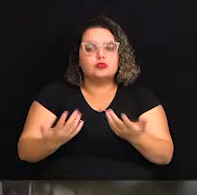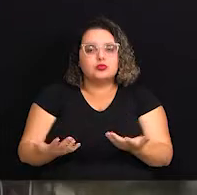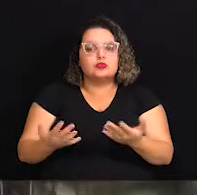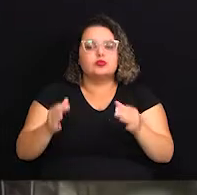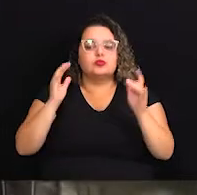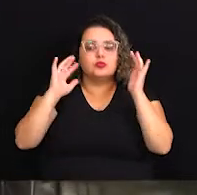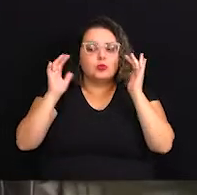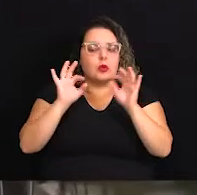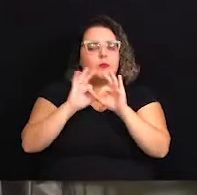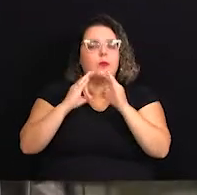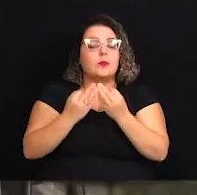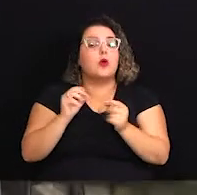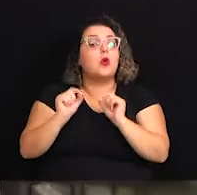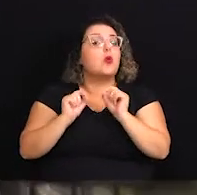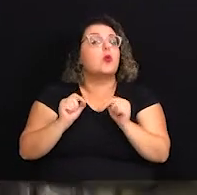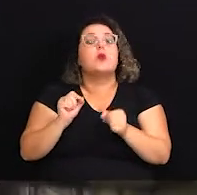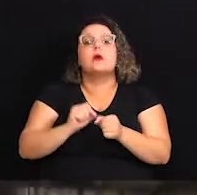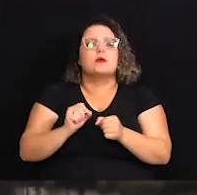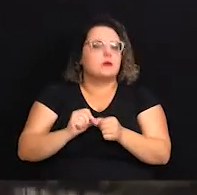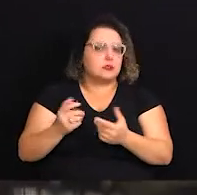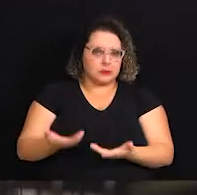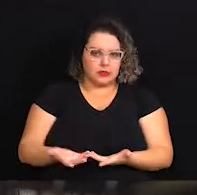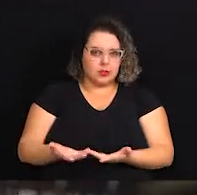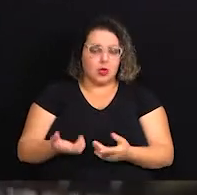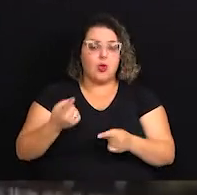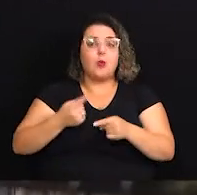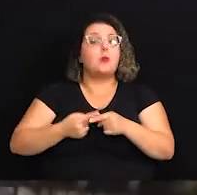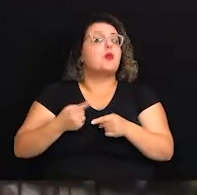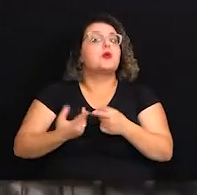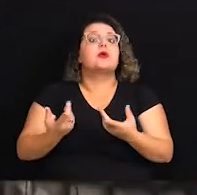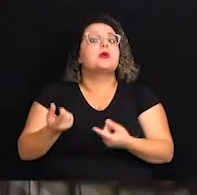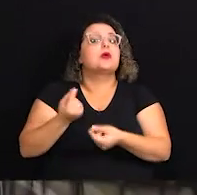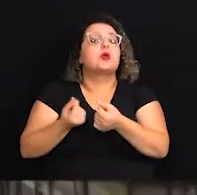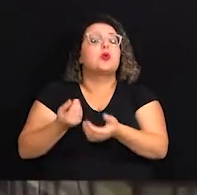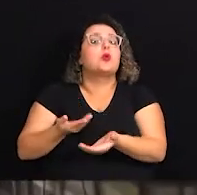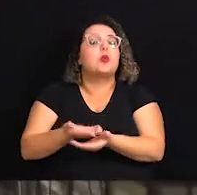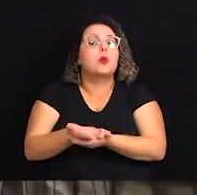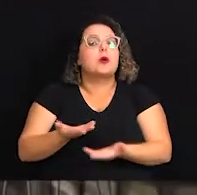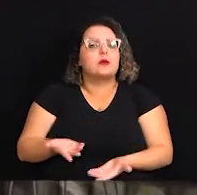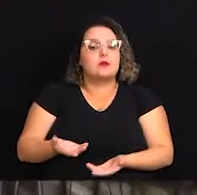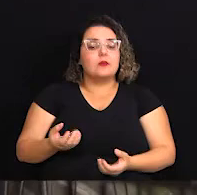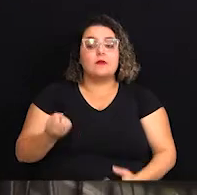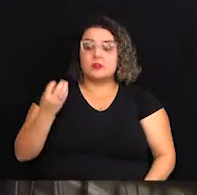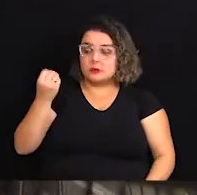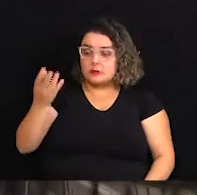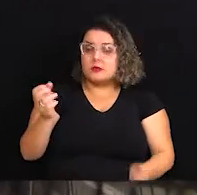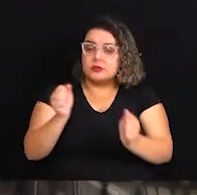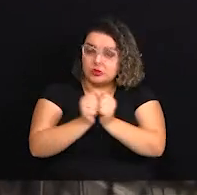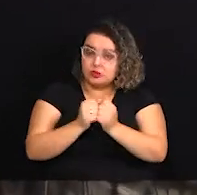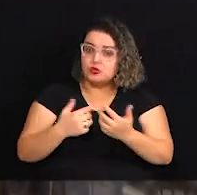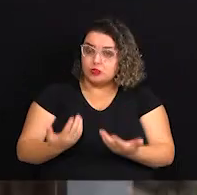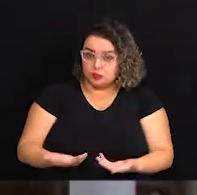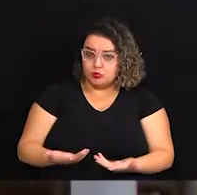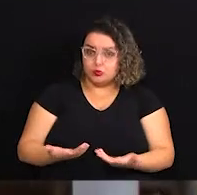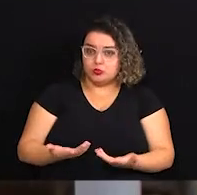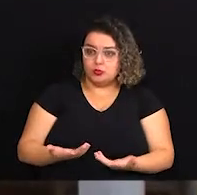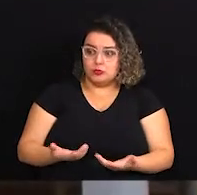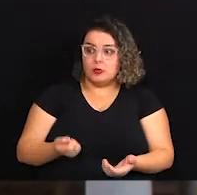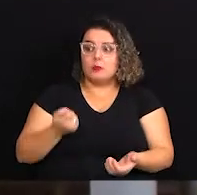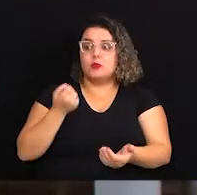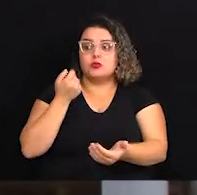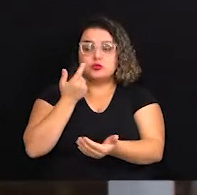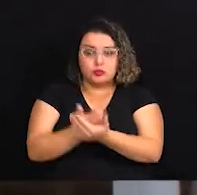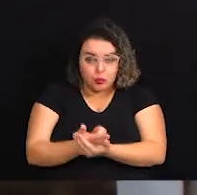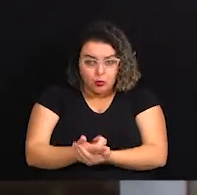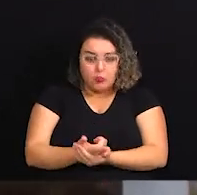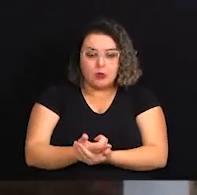sonhos familiares. O que é que a gente quer fazer? Por que a gente está guardando dinheiro? Vamos fazer uma viagem juntos? Né? Nós vamos comprar um